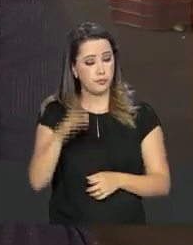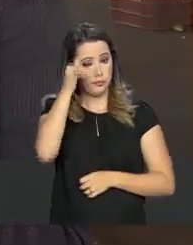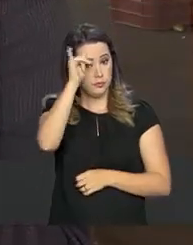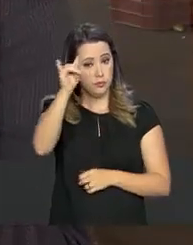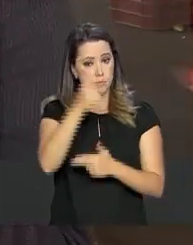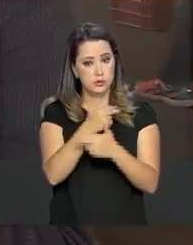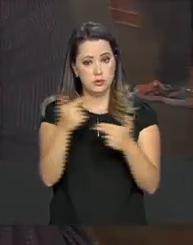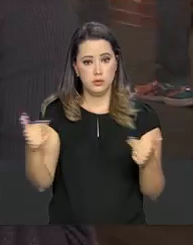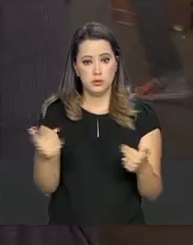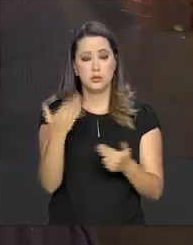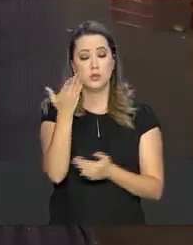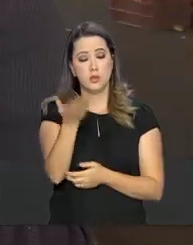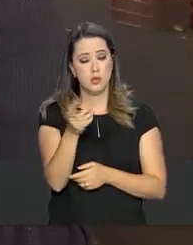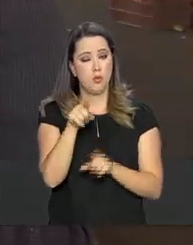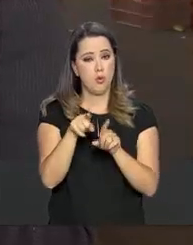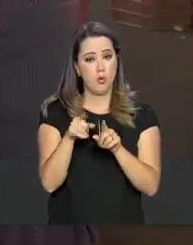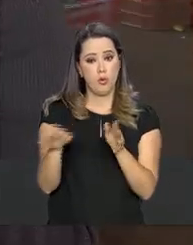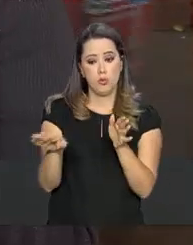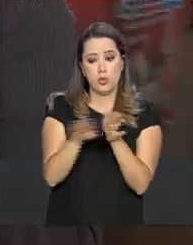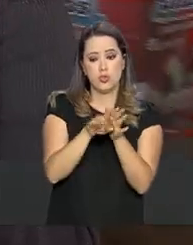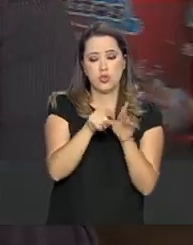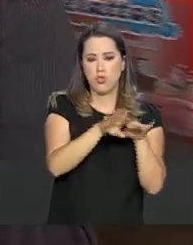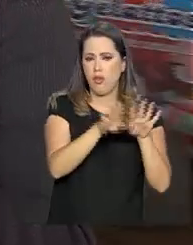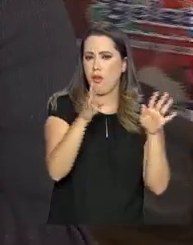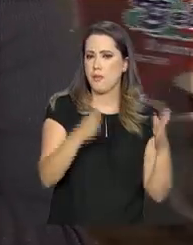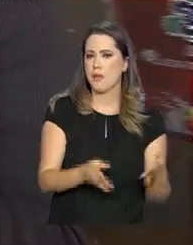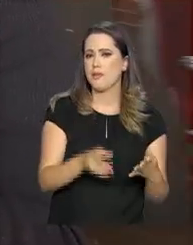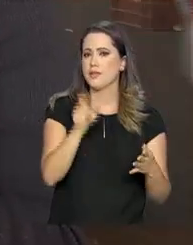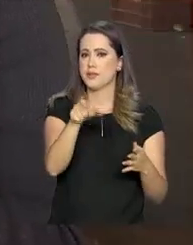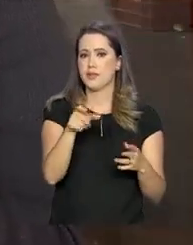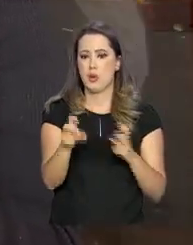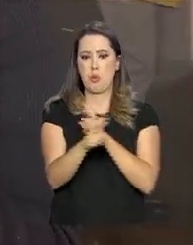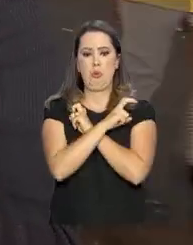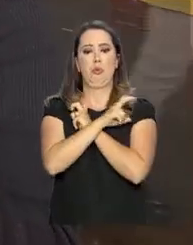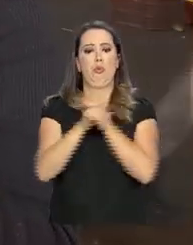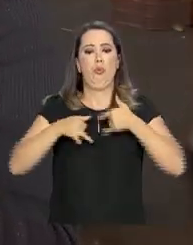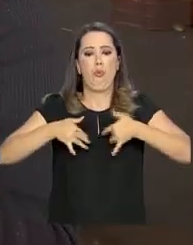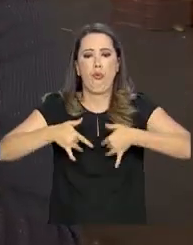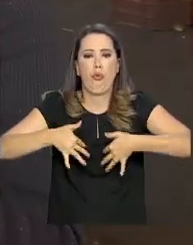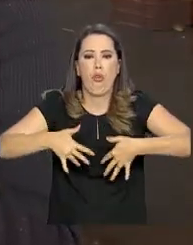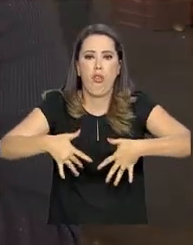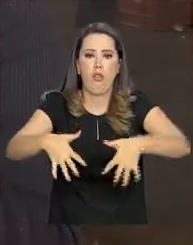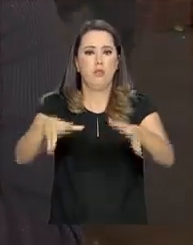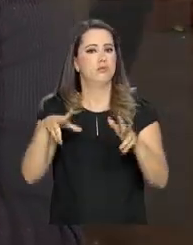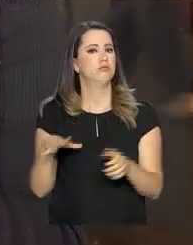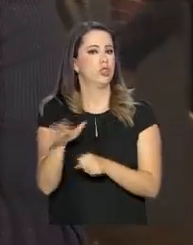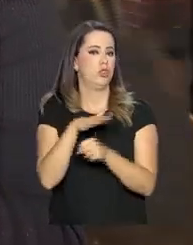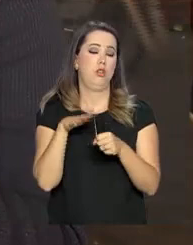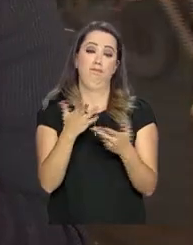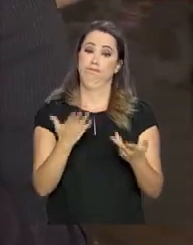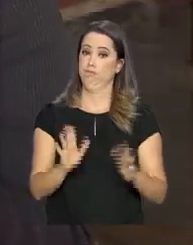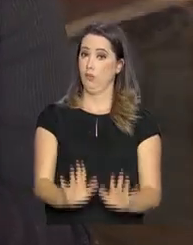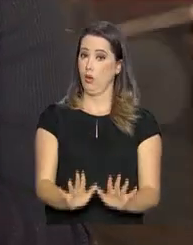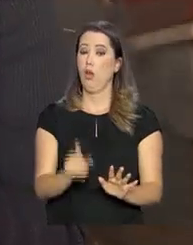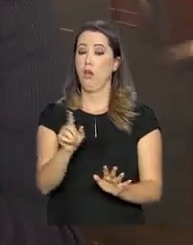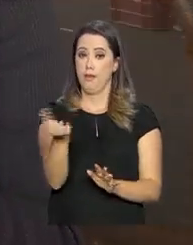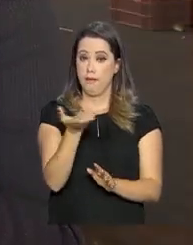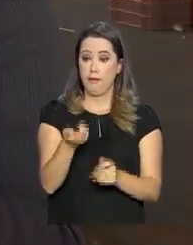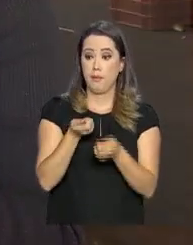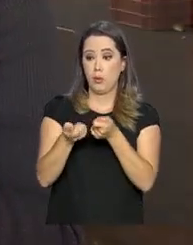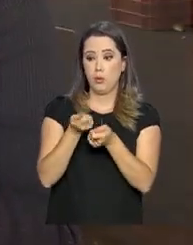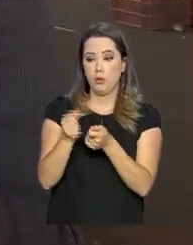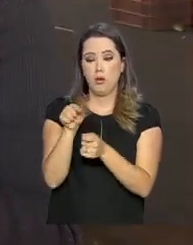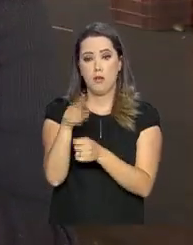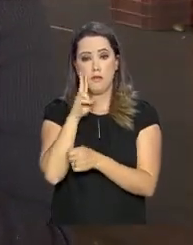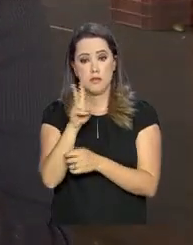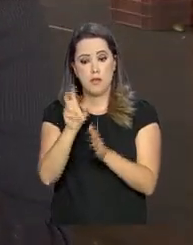que produtos como esses cheguem na mesa do consumidor com excesso de agrotóxicos. O sistema quer rastrear também se durante